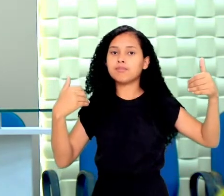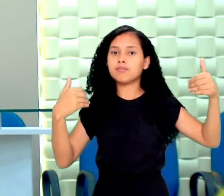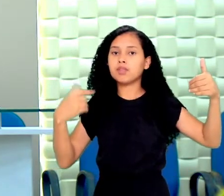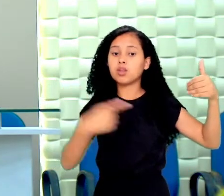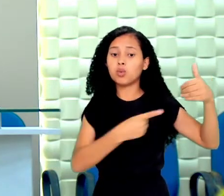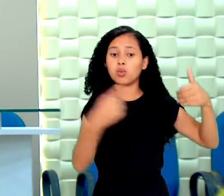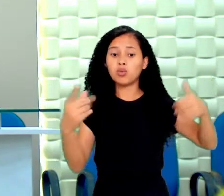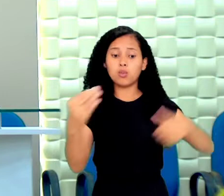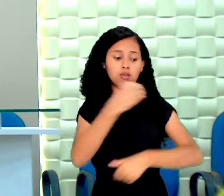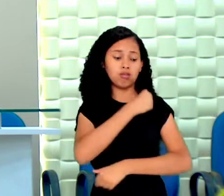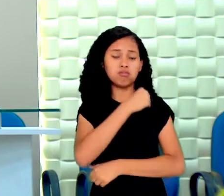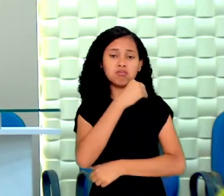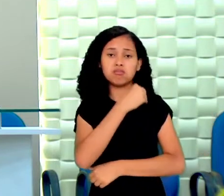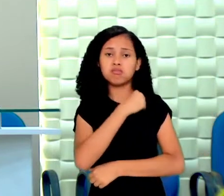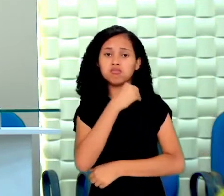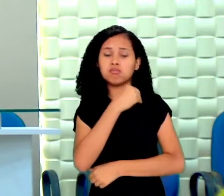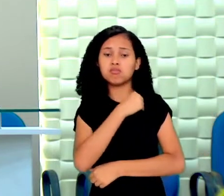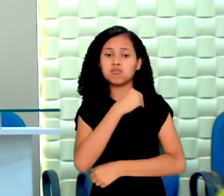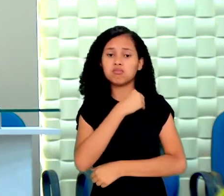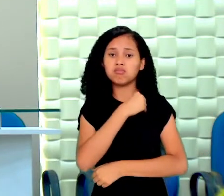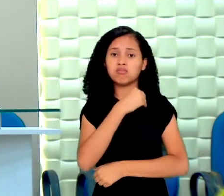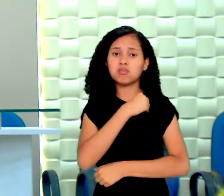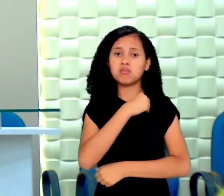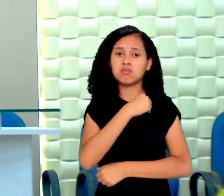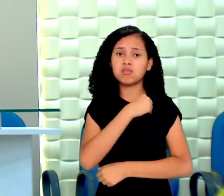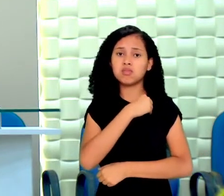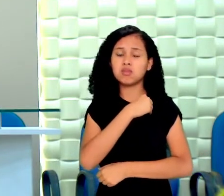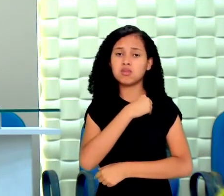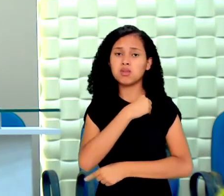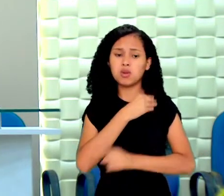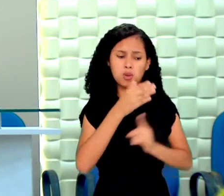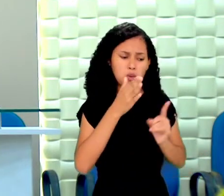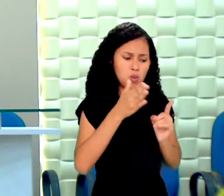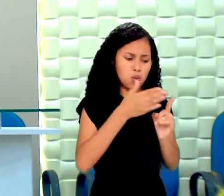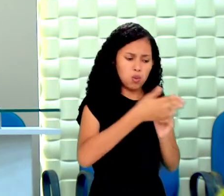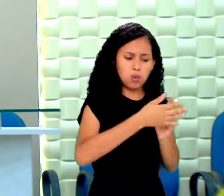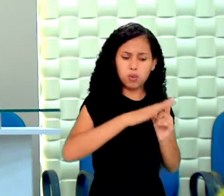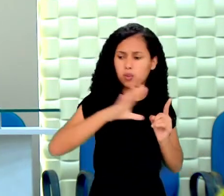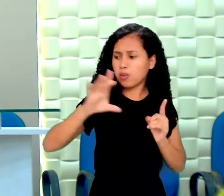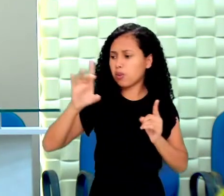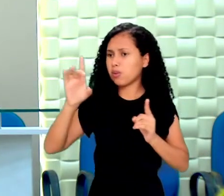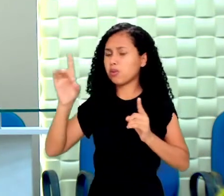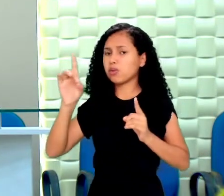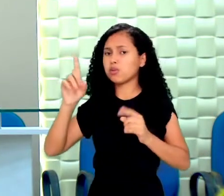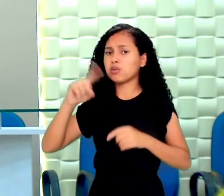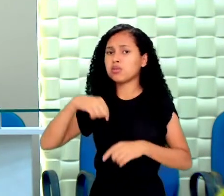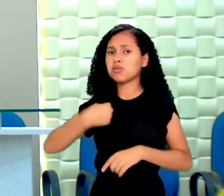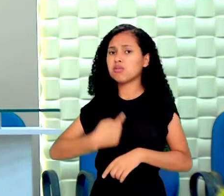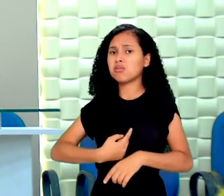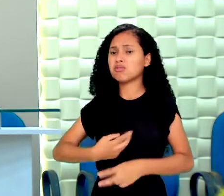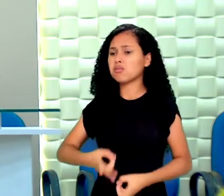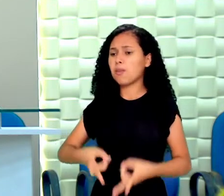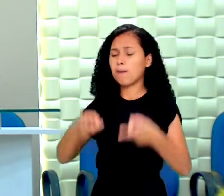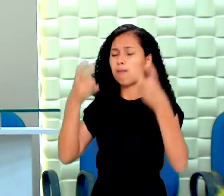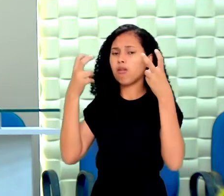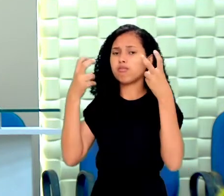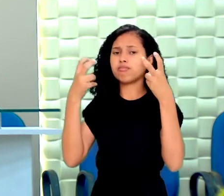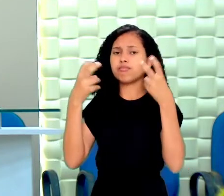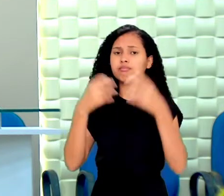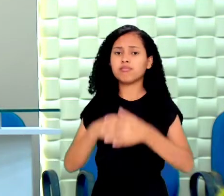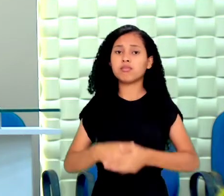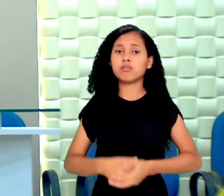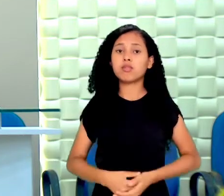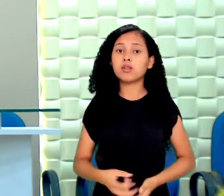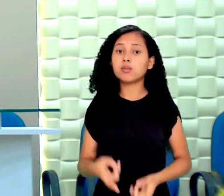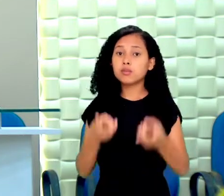vossos pecados encobrem o seu rosto de vós, para que não vos ouça.